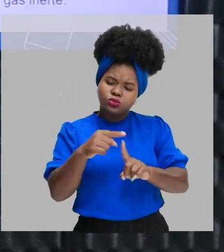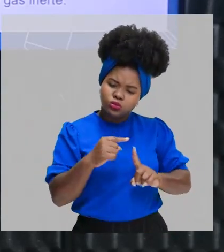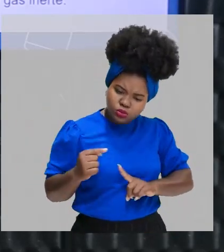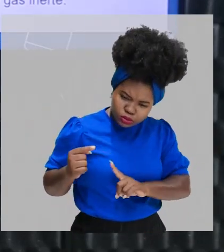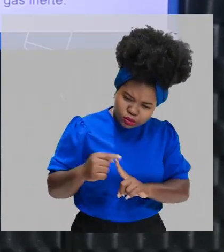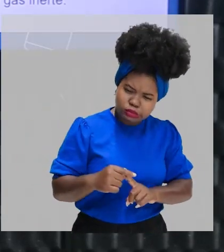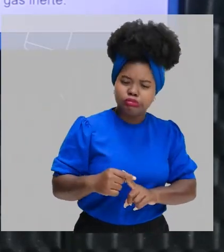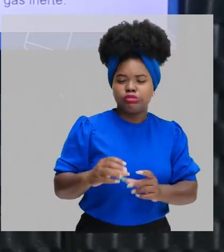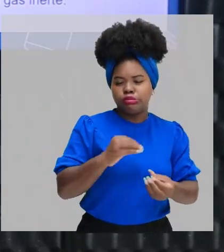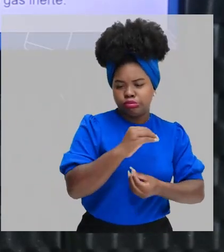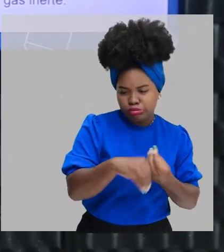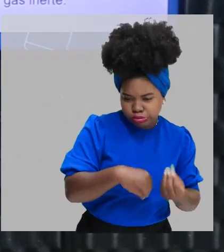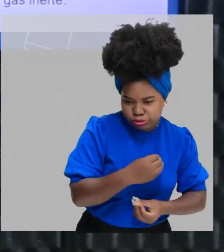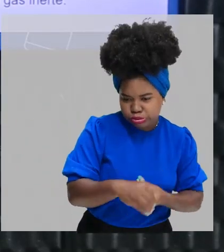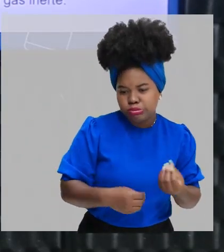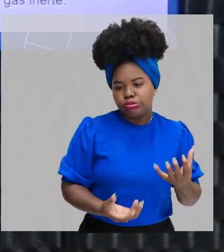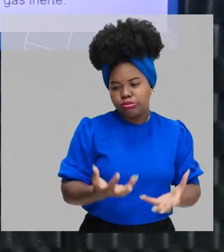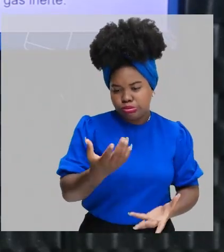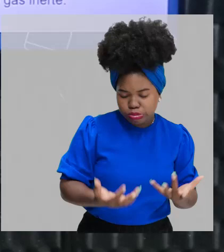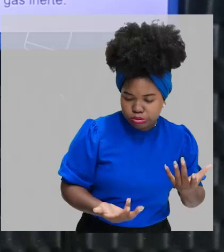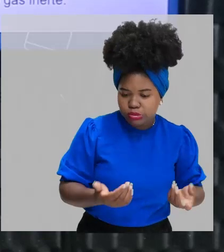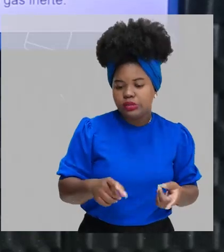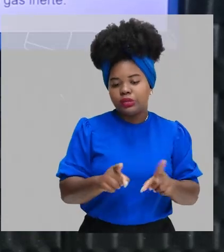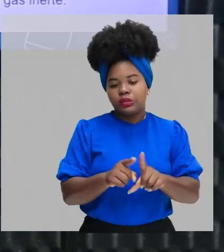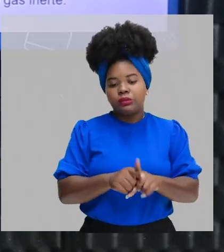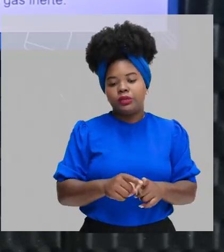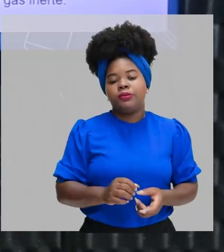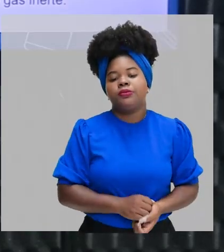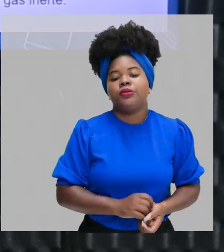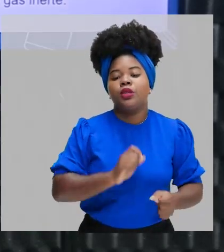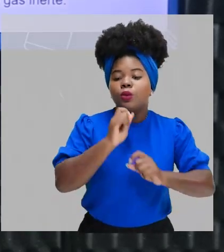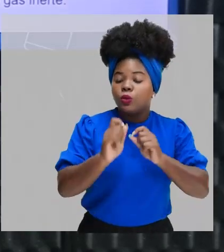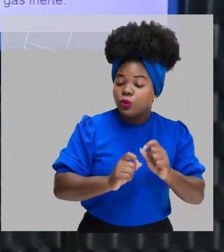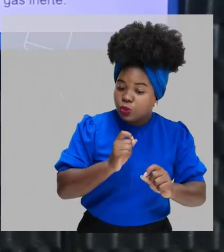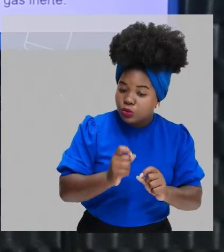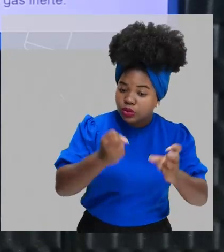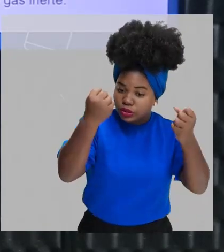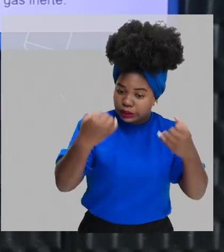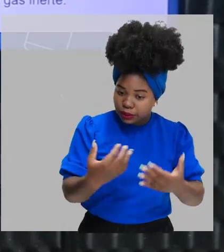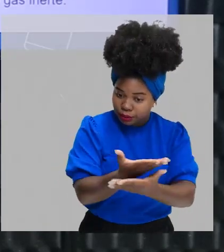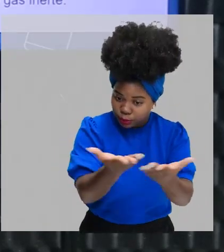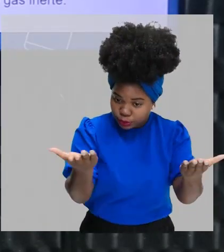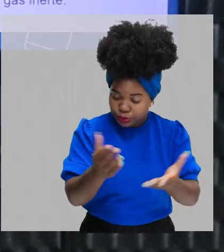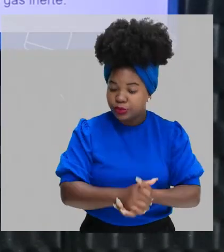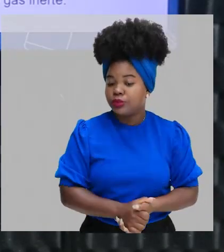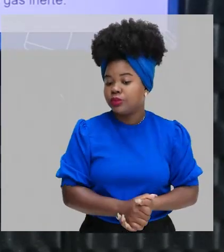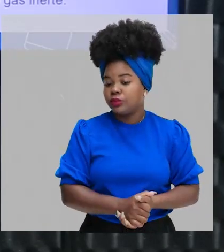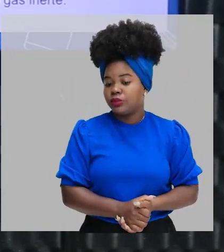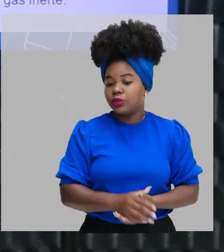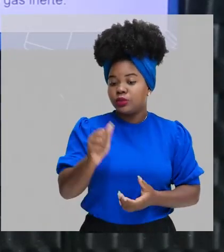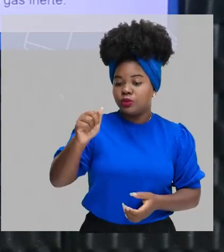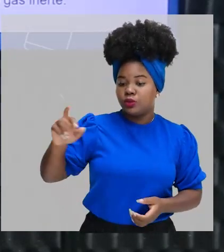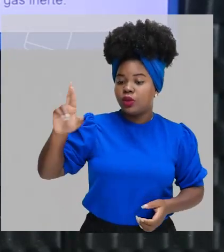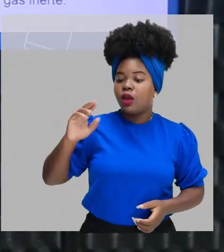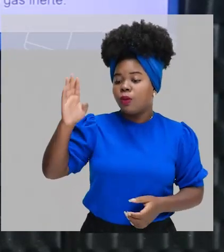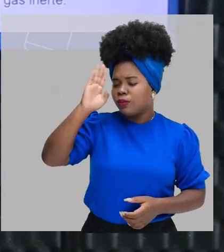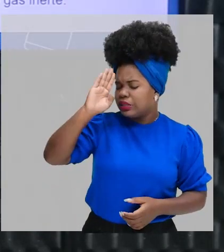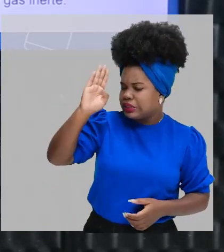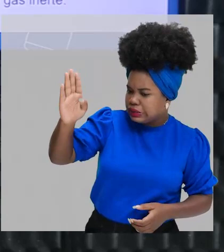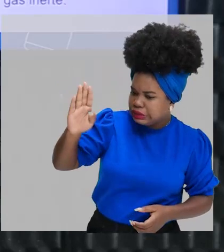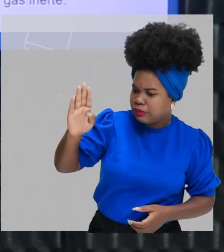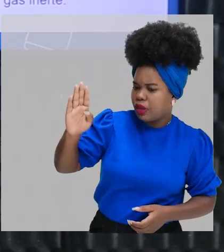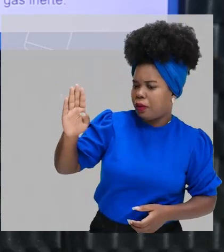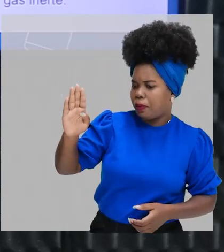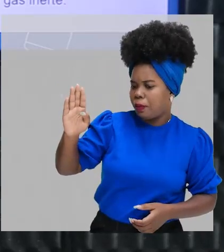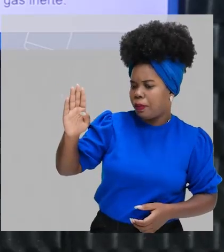forma geral. Então, o que eu quero dizer para você? Falando do ar atmosférico, né, o principal componente para